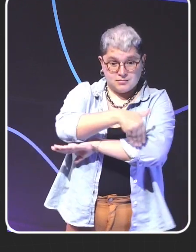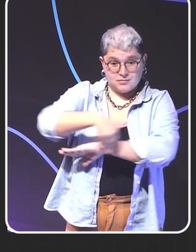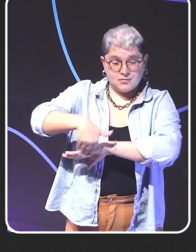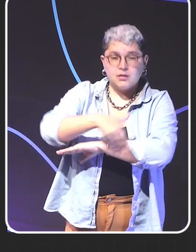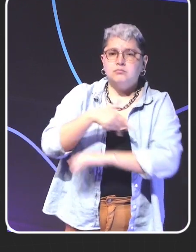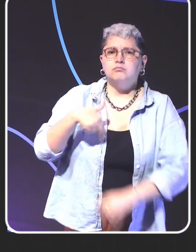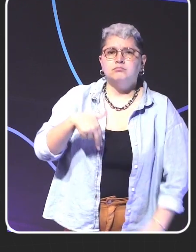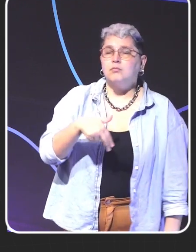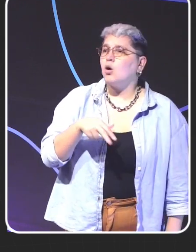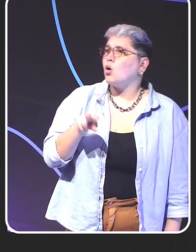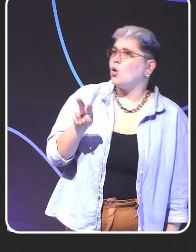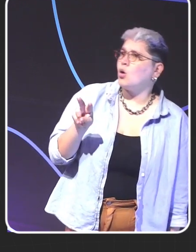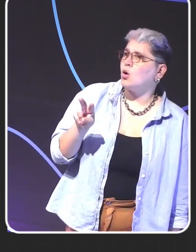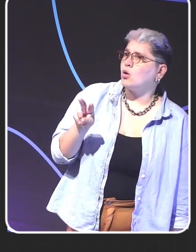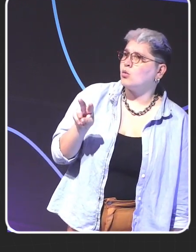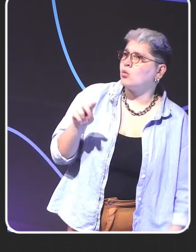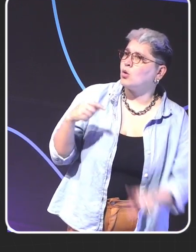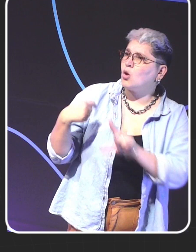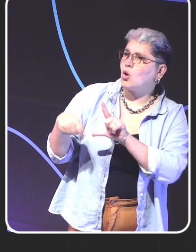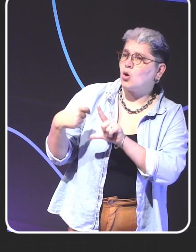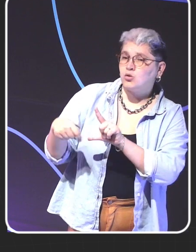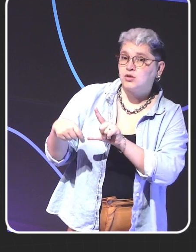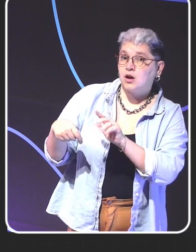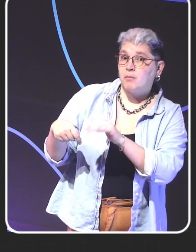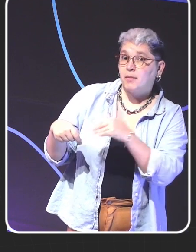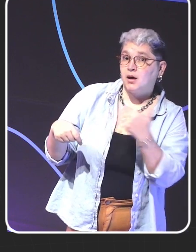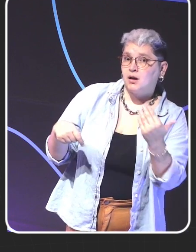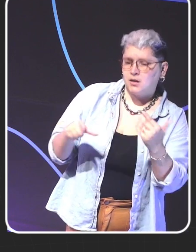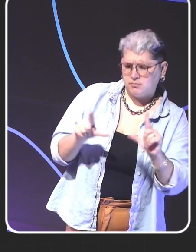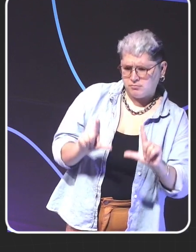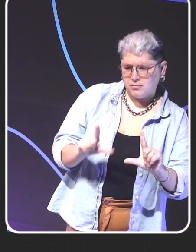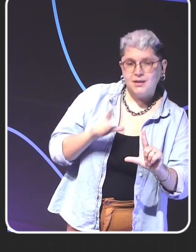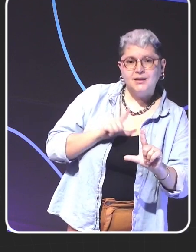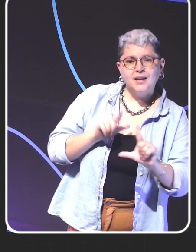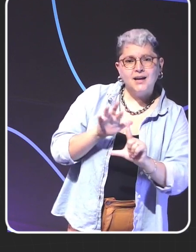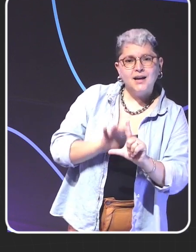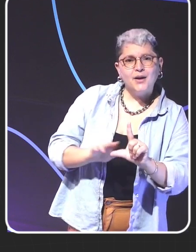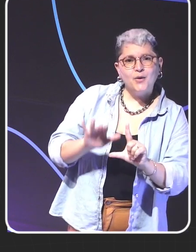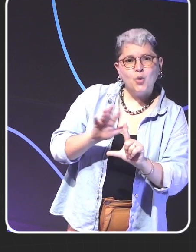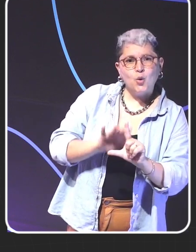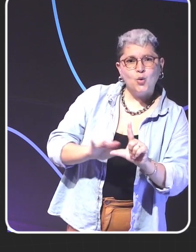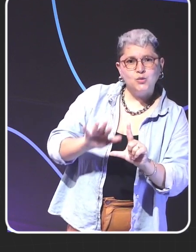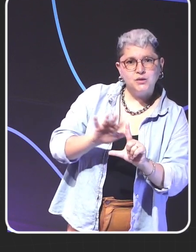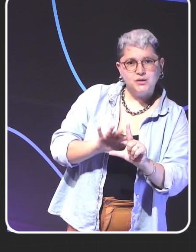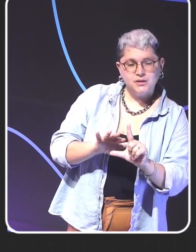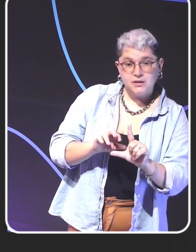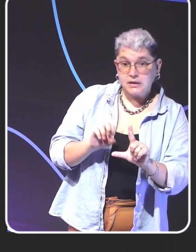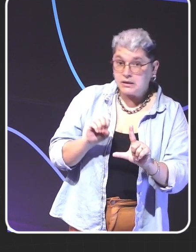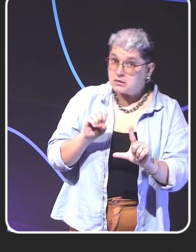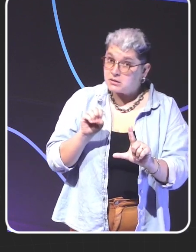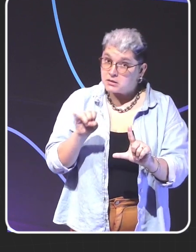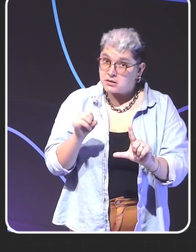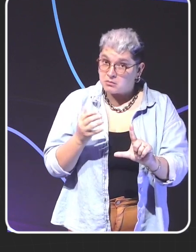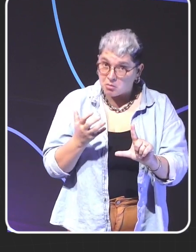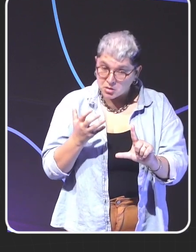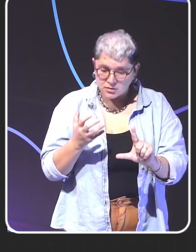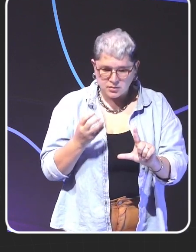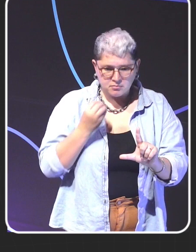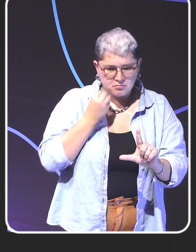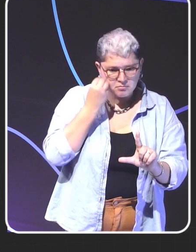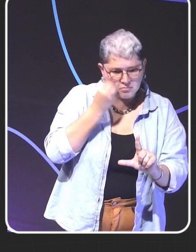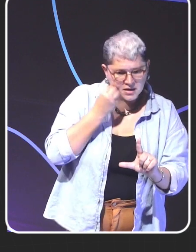vejo a loja, mas ali também ao meu lado tem um QR Code. Então, se eu quiser experienciar o produto, passar